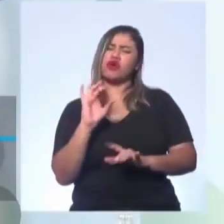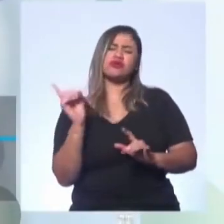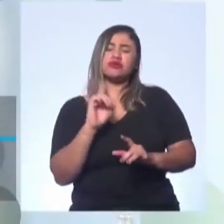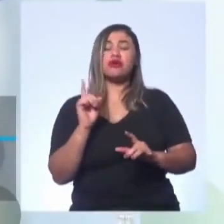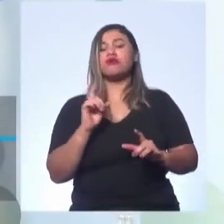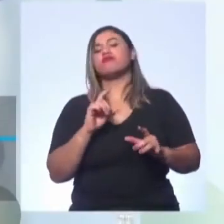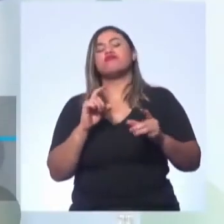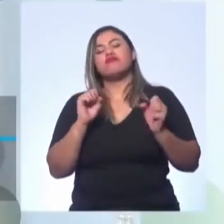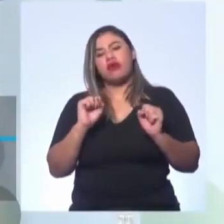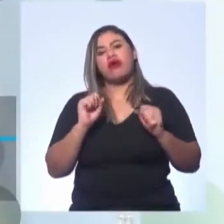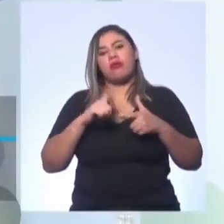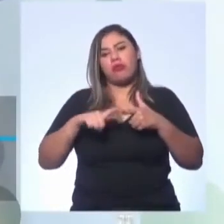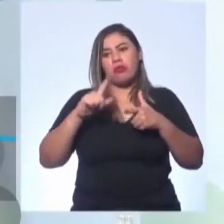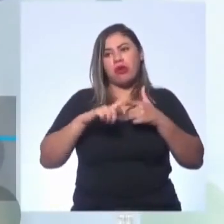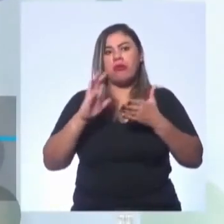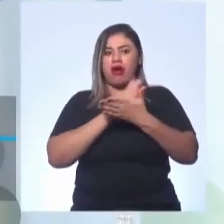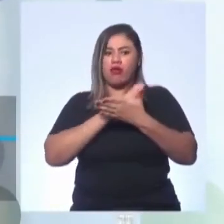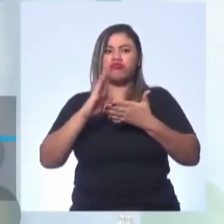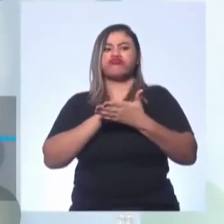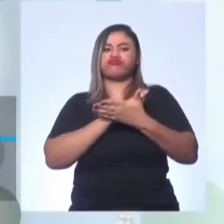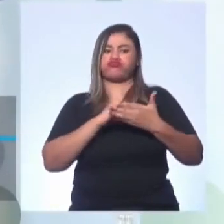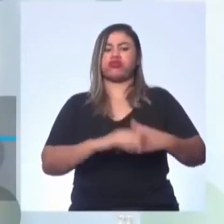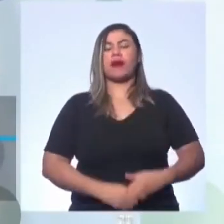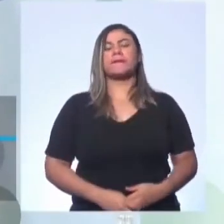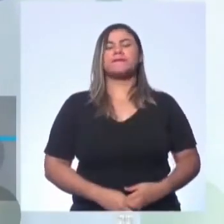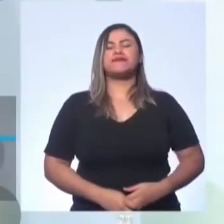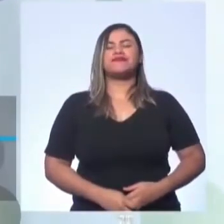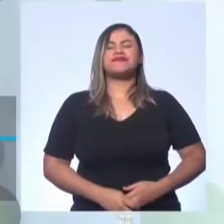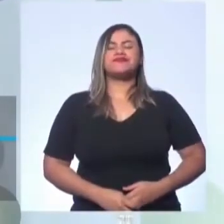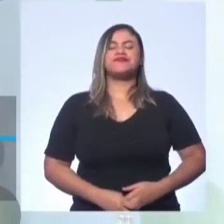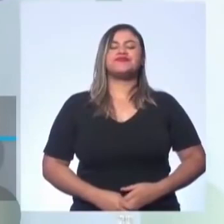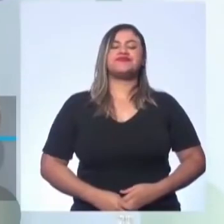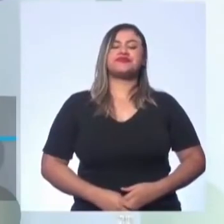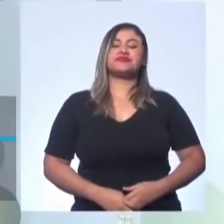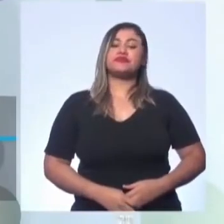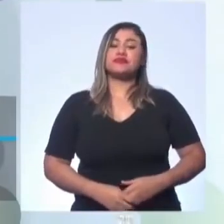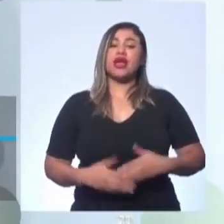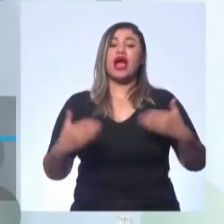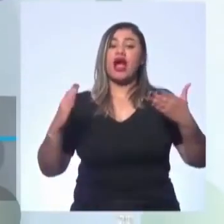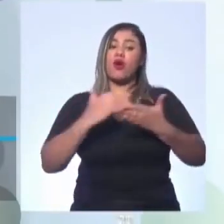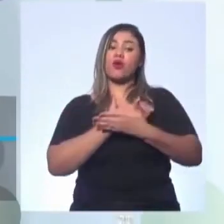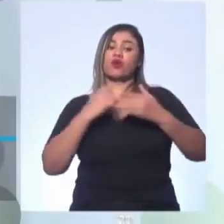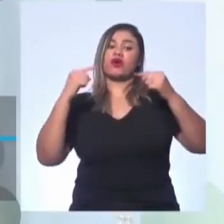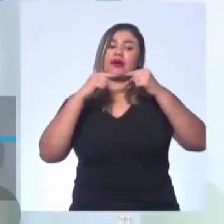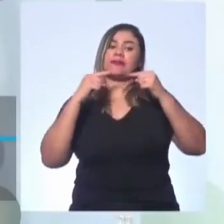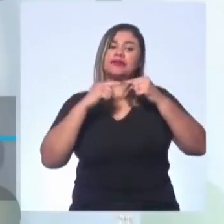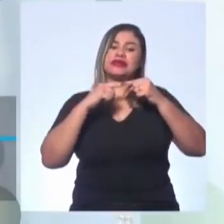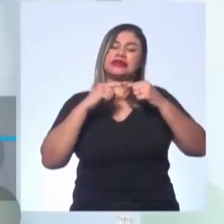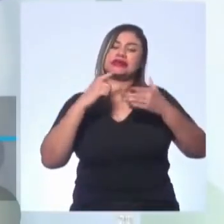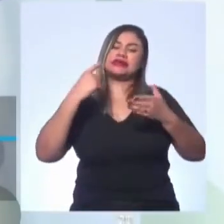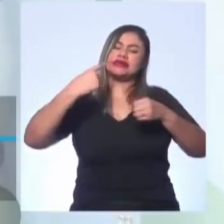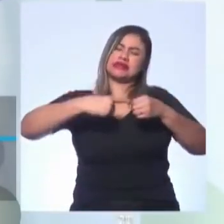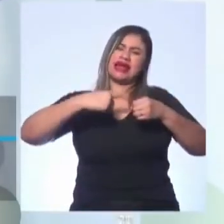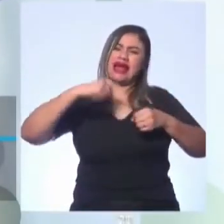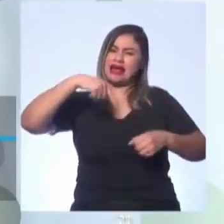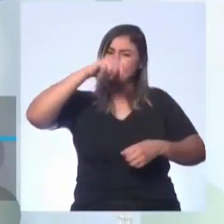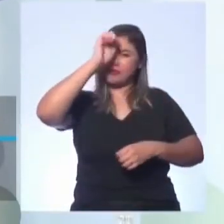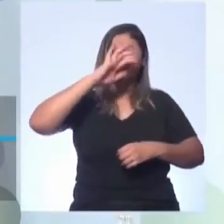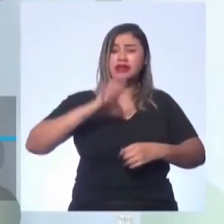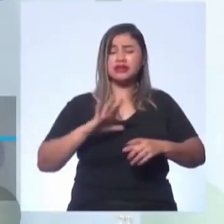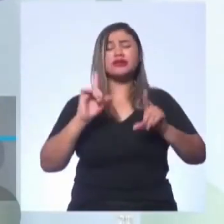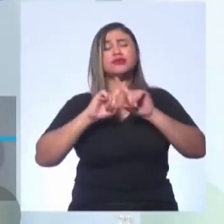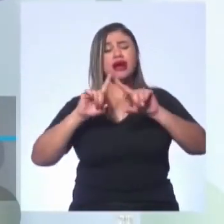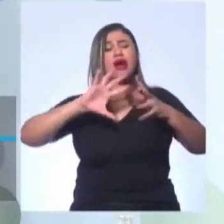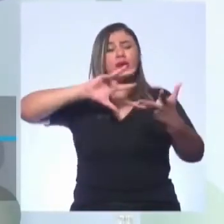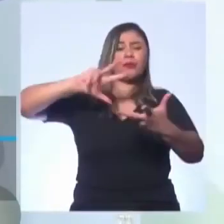mas aqueles pontuados aí, com certeza, alguns deles em todas as cidades, não só no Brasil, como no